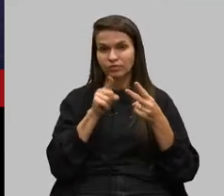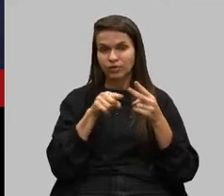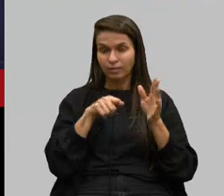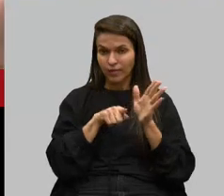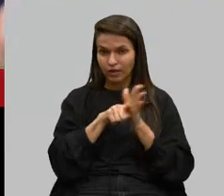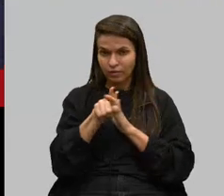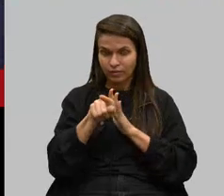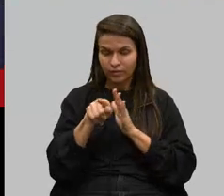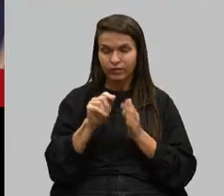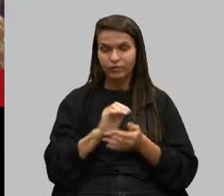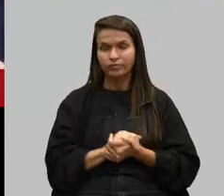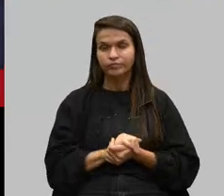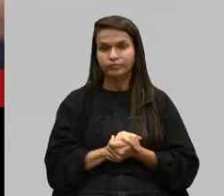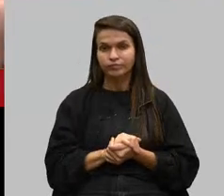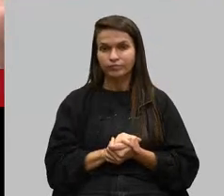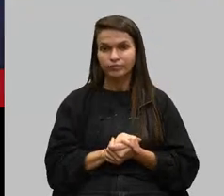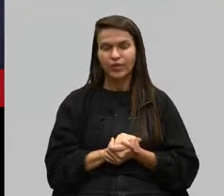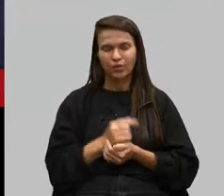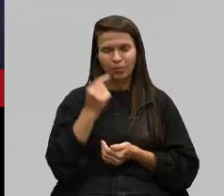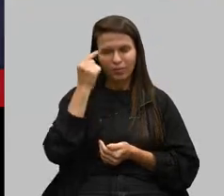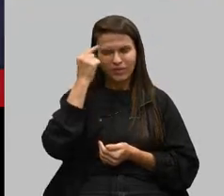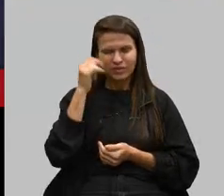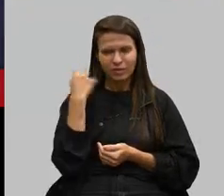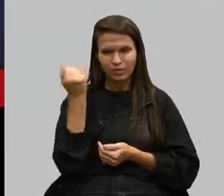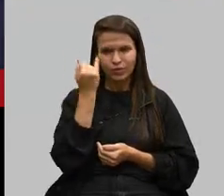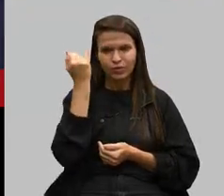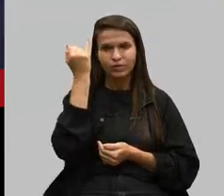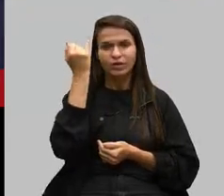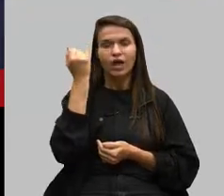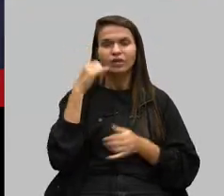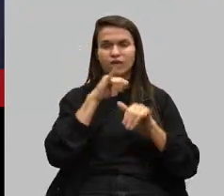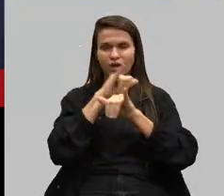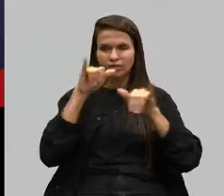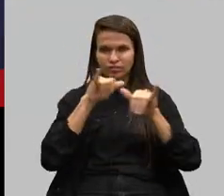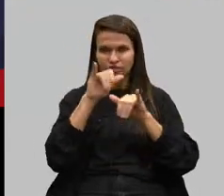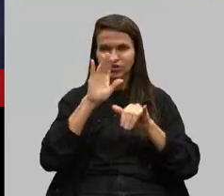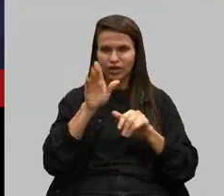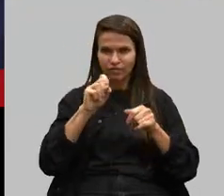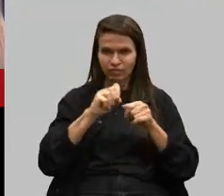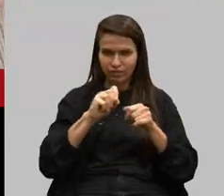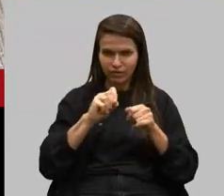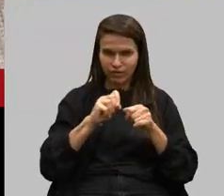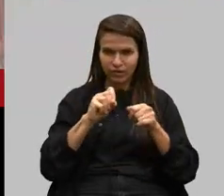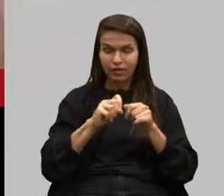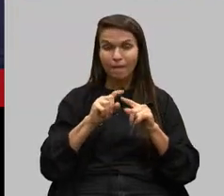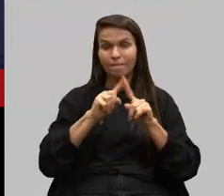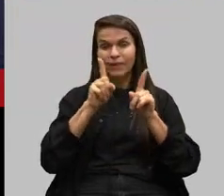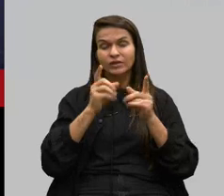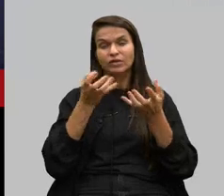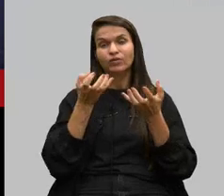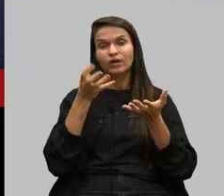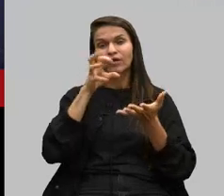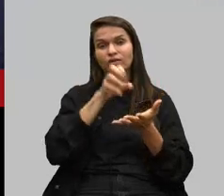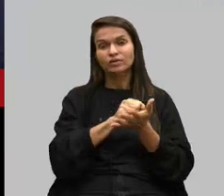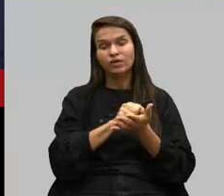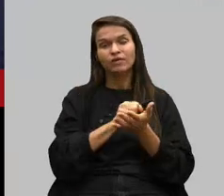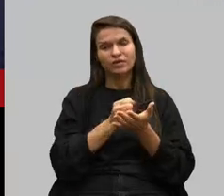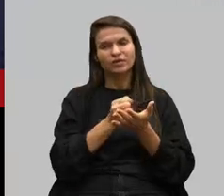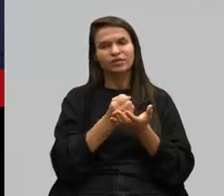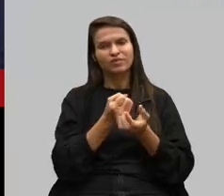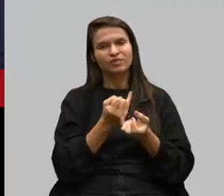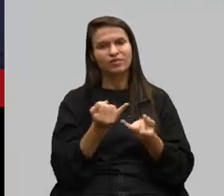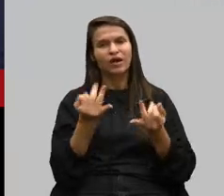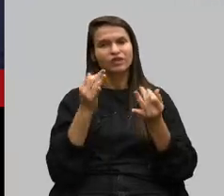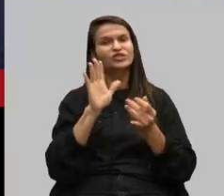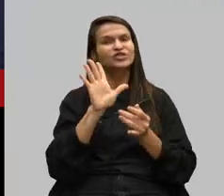eh achei importantíssima né as campanhas realizadas eh mas eu quero registrar que boa parte delas